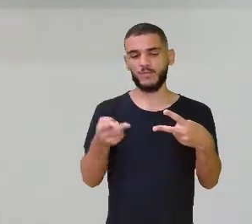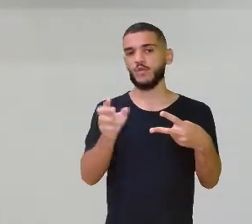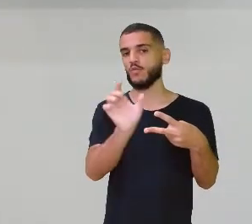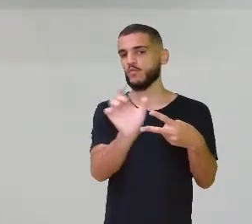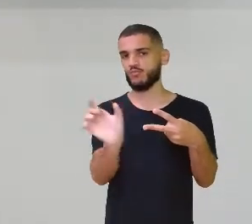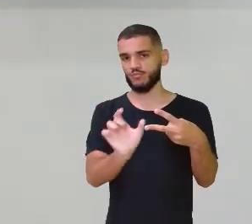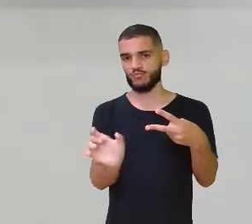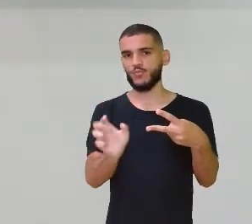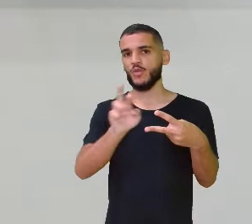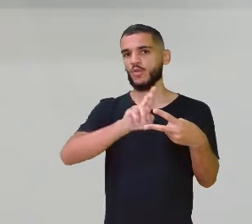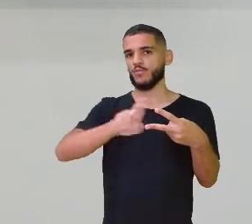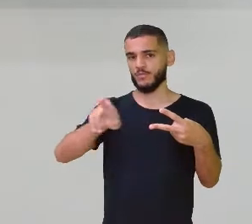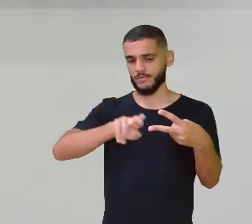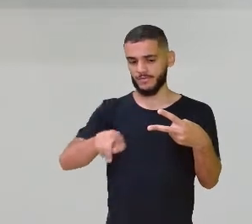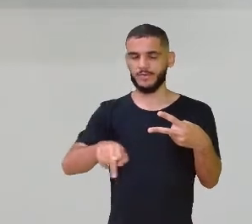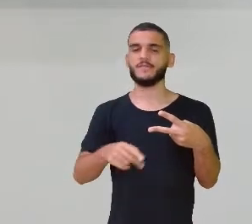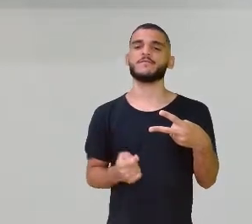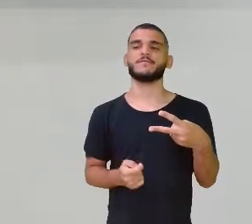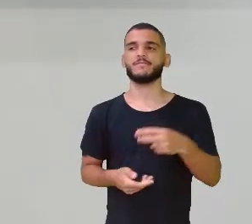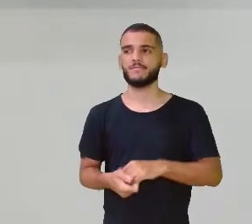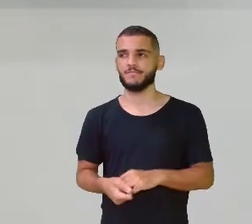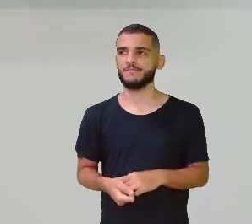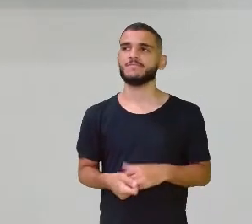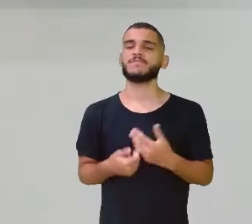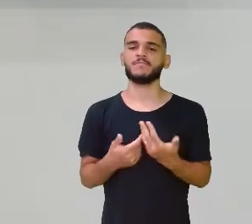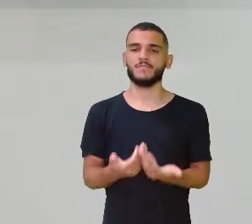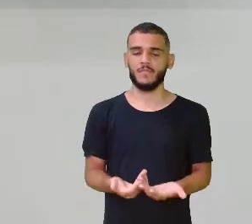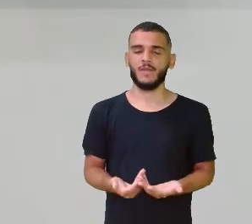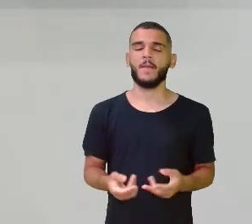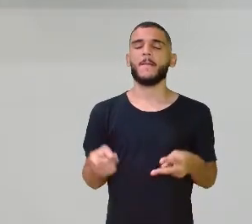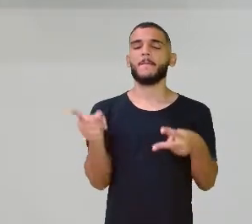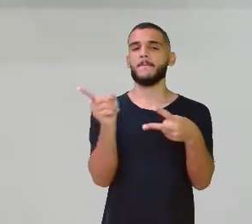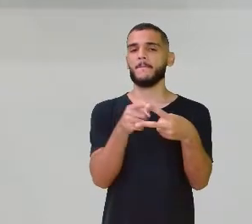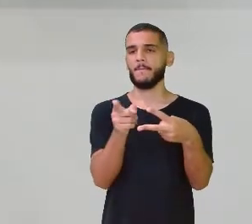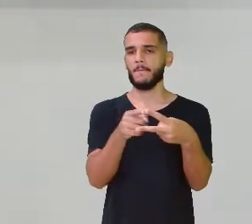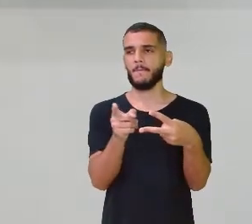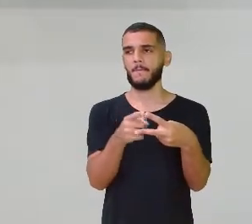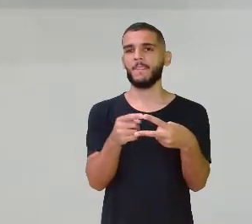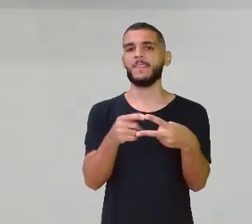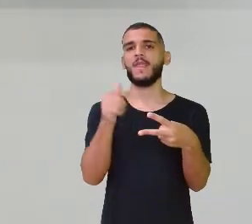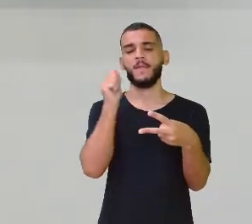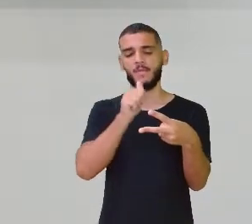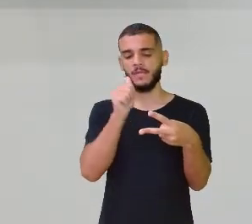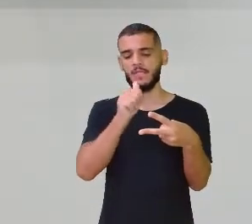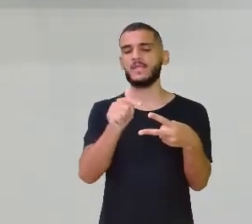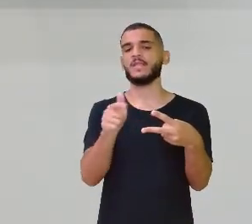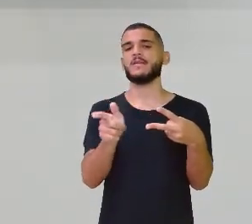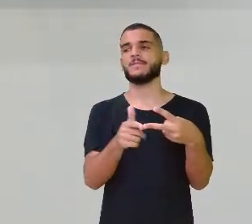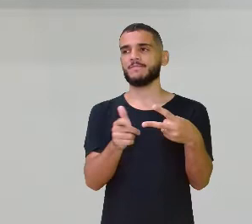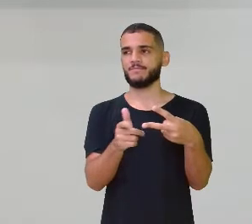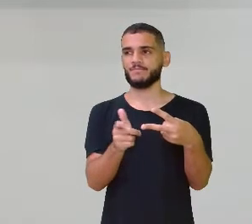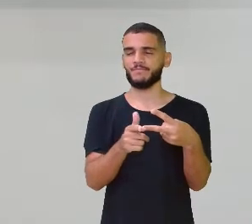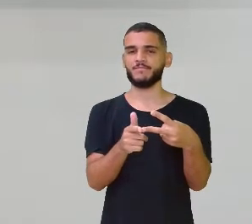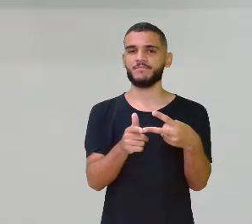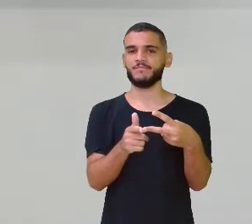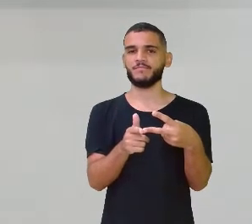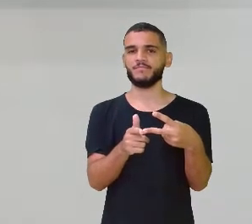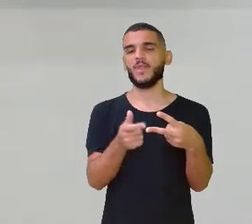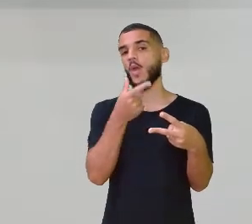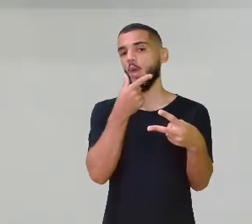nomes completamente diferentes. Aqui é um nome que geralmente caracteriza uma mulher e aqui embaixo é um